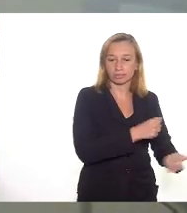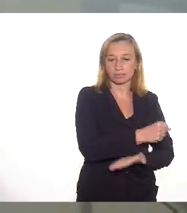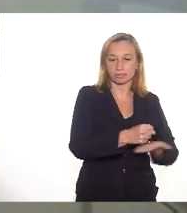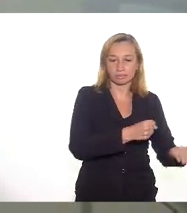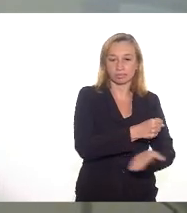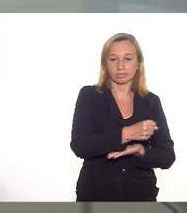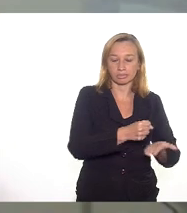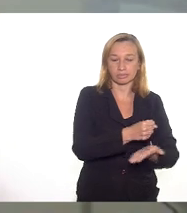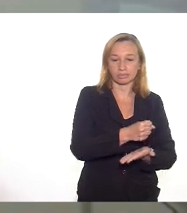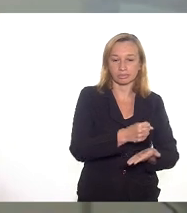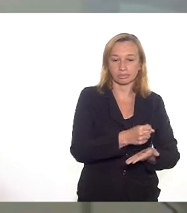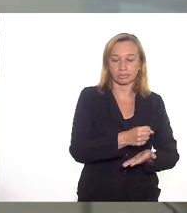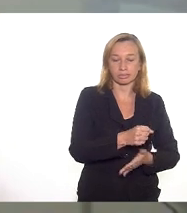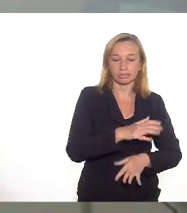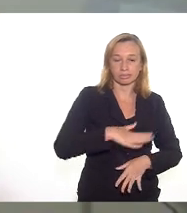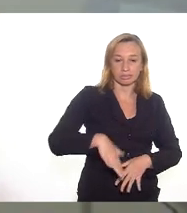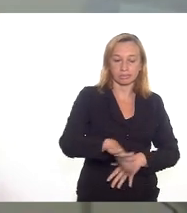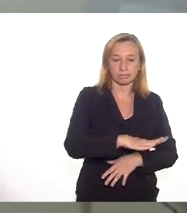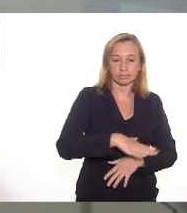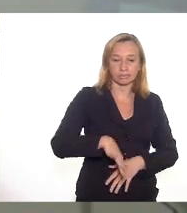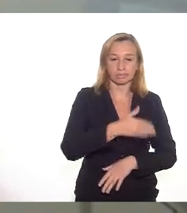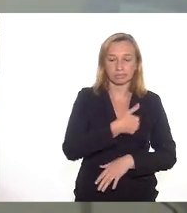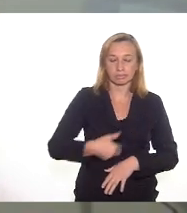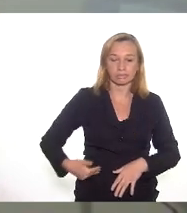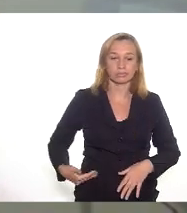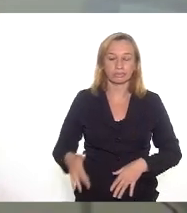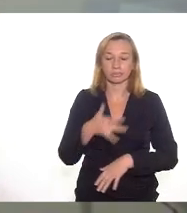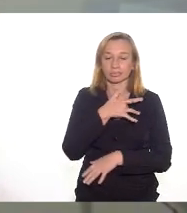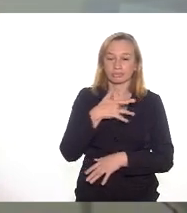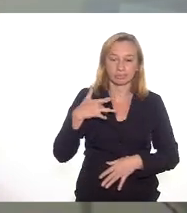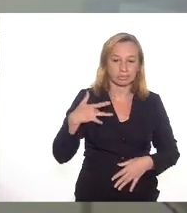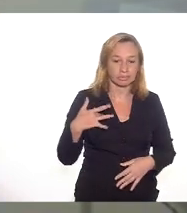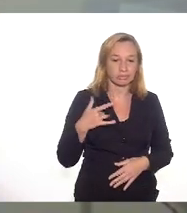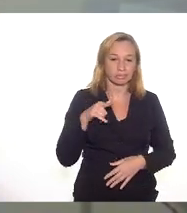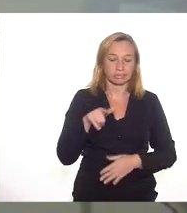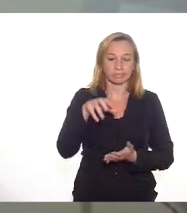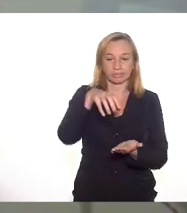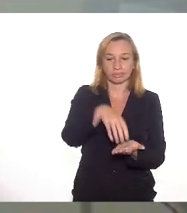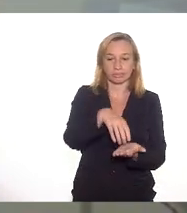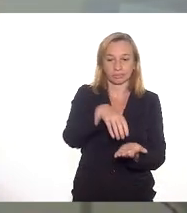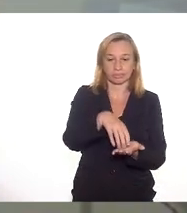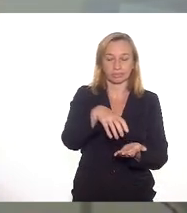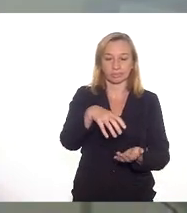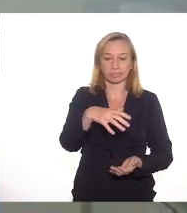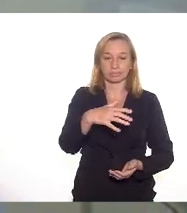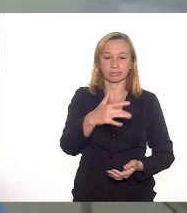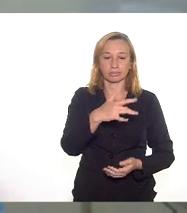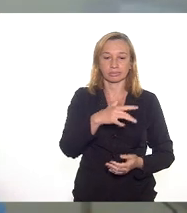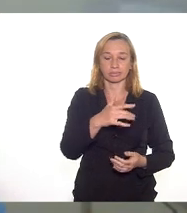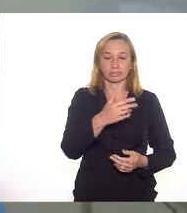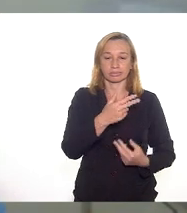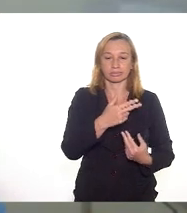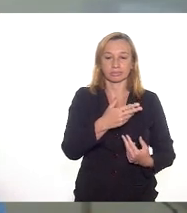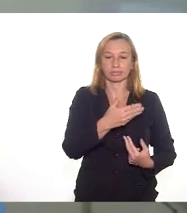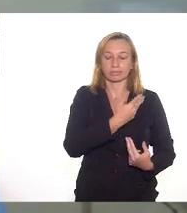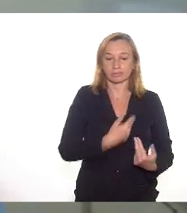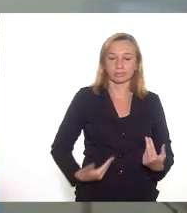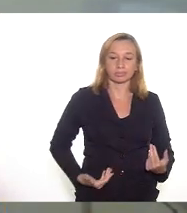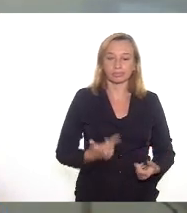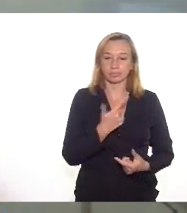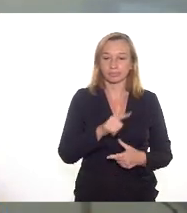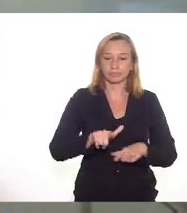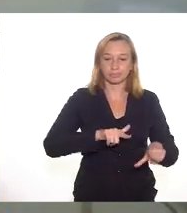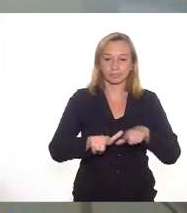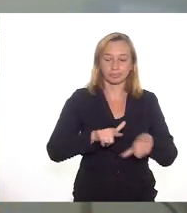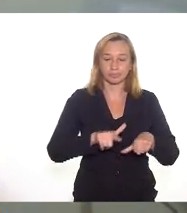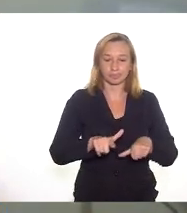da rede pública de saúde e essa rede pública não tem o serviço para